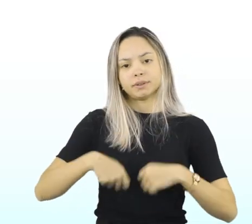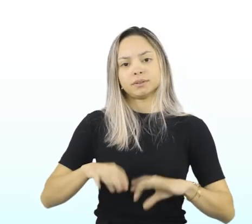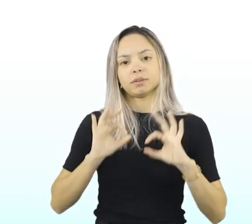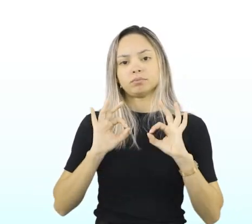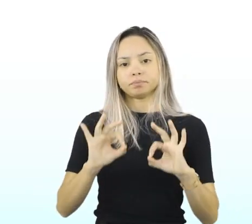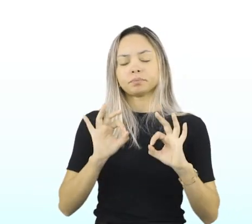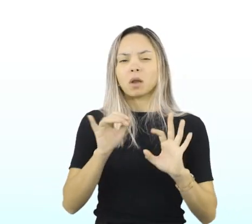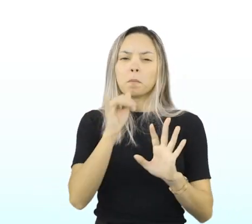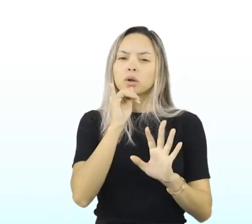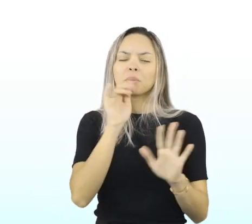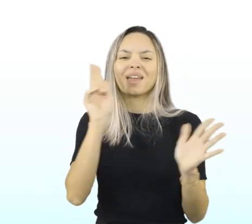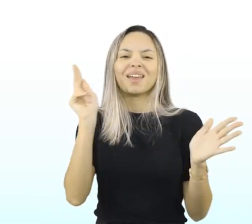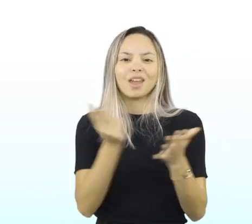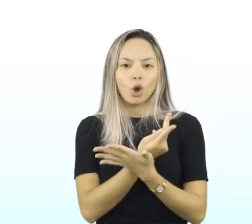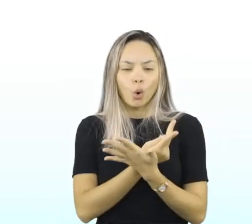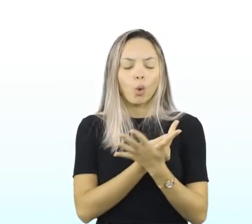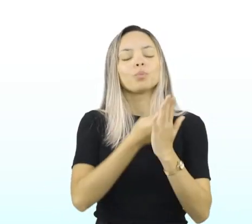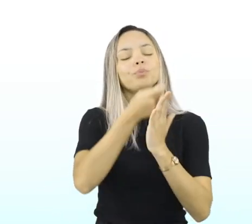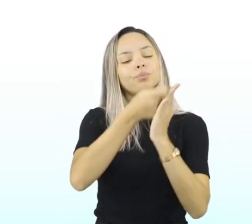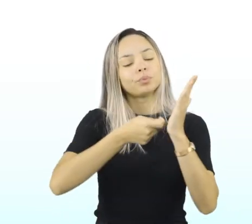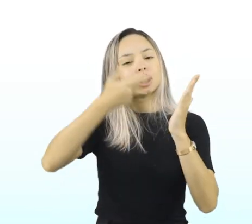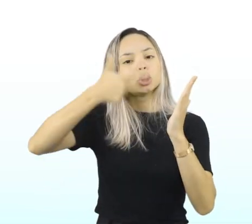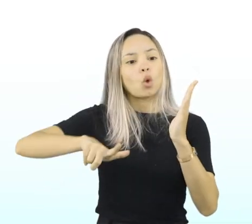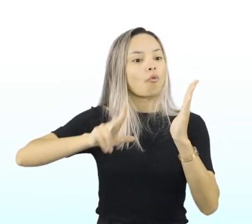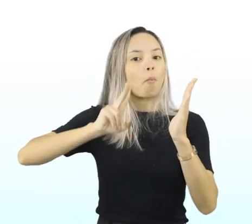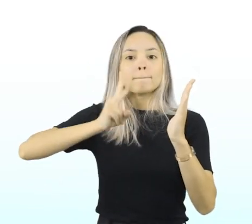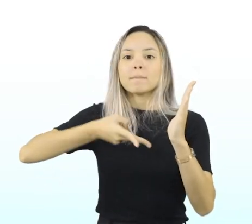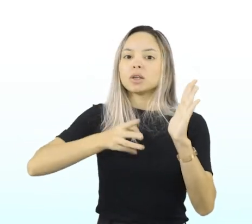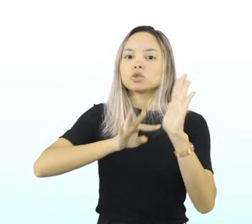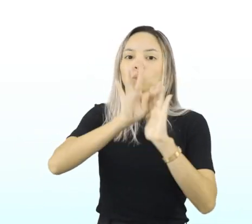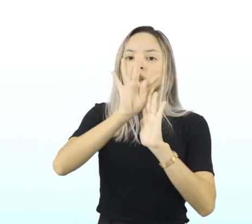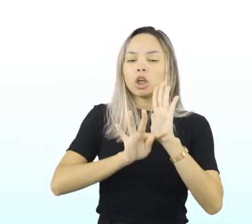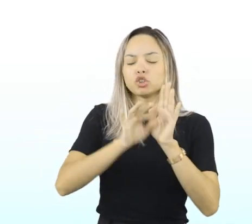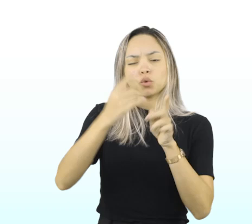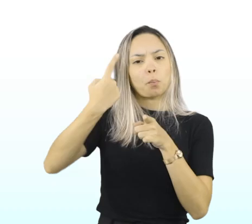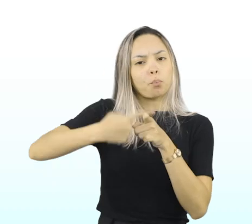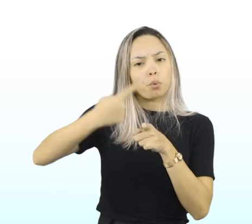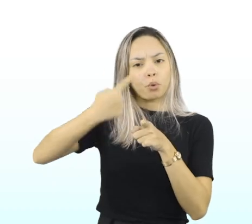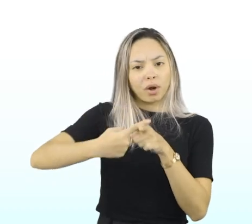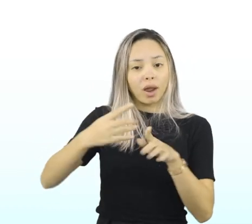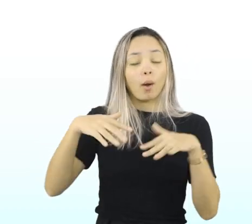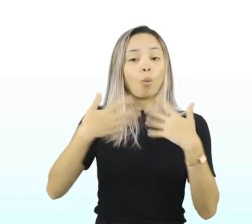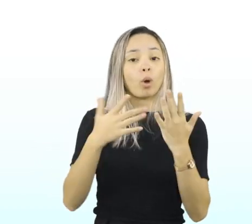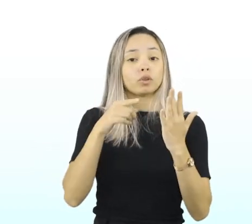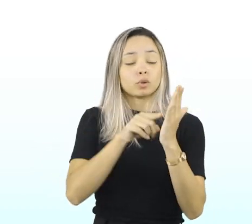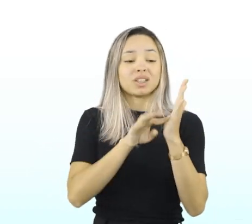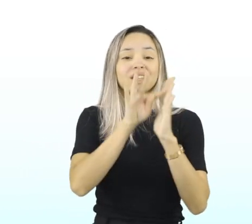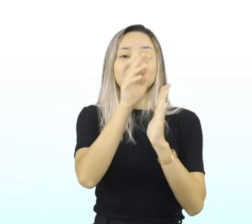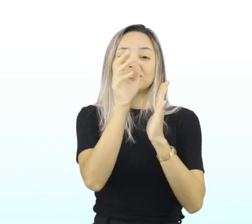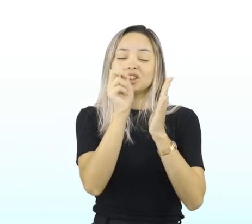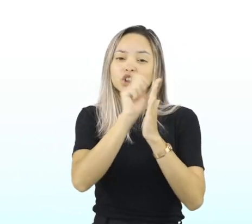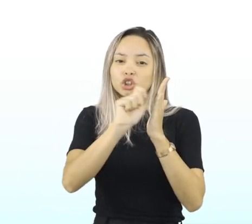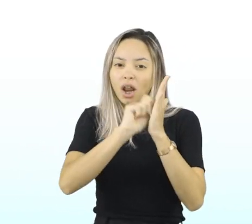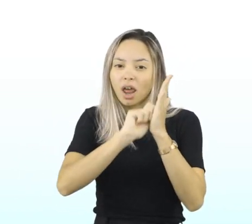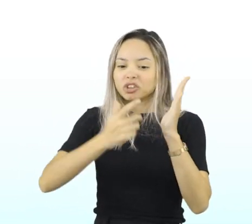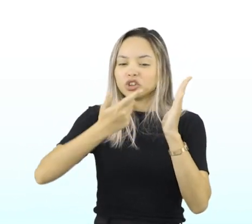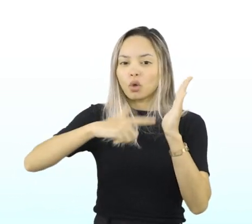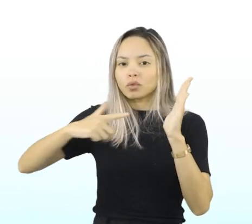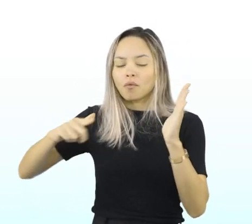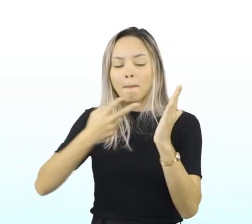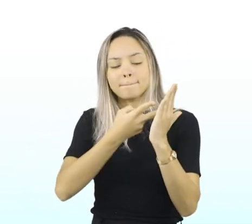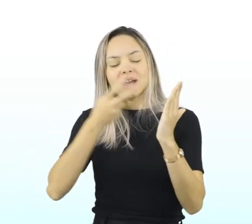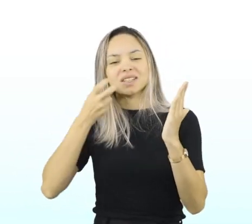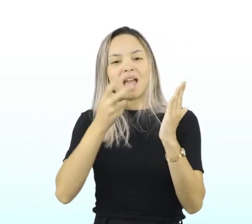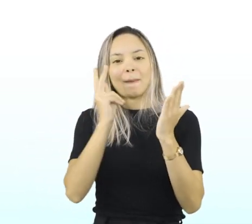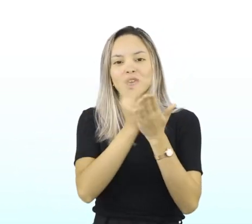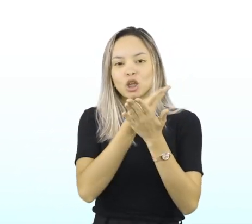realmente em prática. E principalmente, ó, errou, reescreve. Faz a reescrita. Porque quando você reescreve, você ali está percebendo onde está